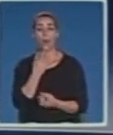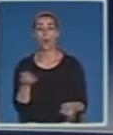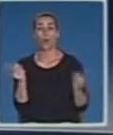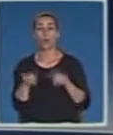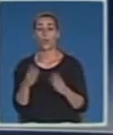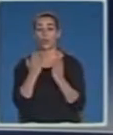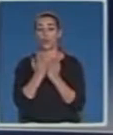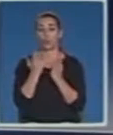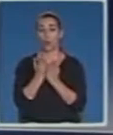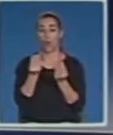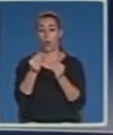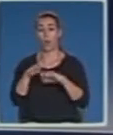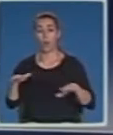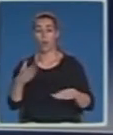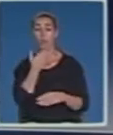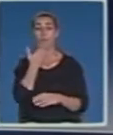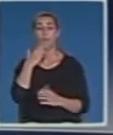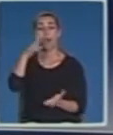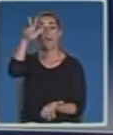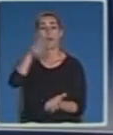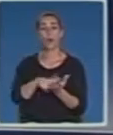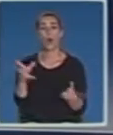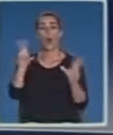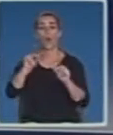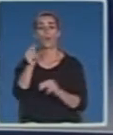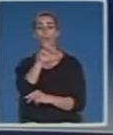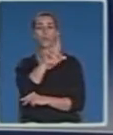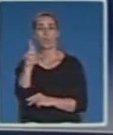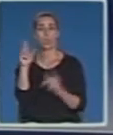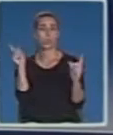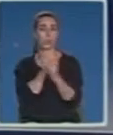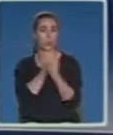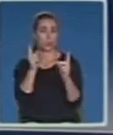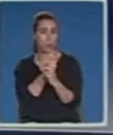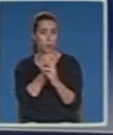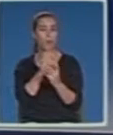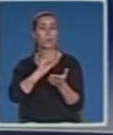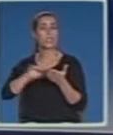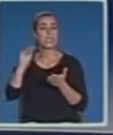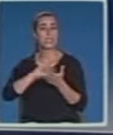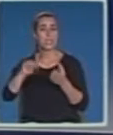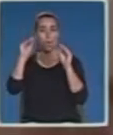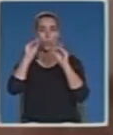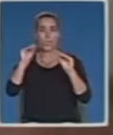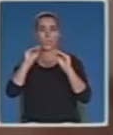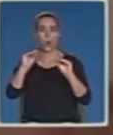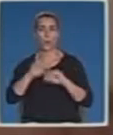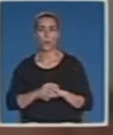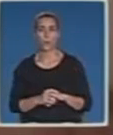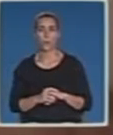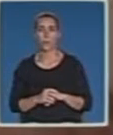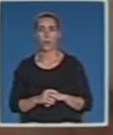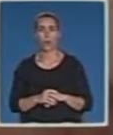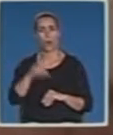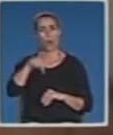crianças à escola depende da aprovação de novos preços de transporte por parte da Secretaria da Educação.